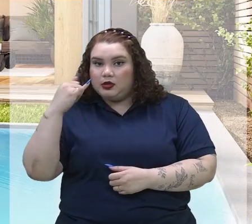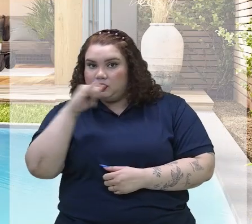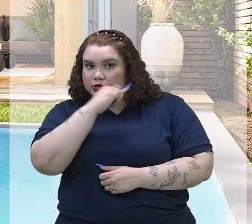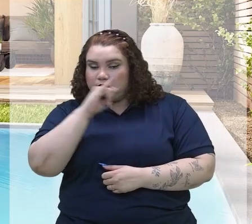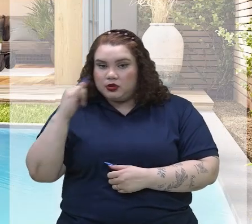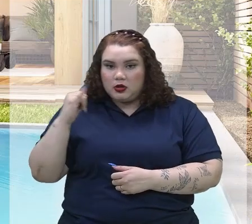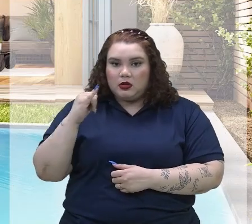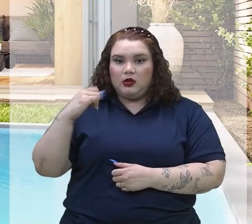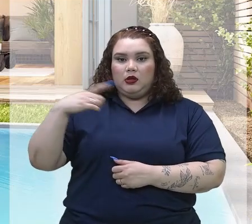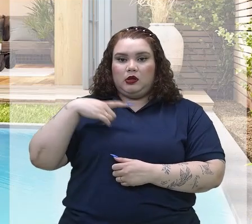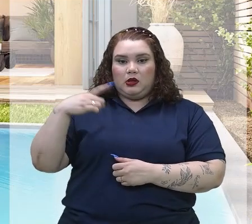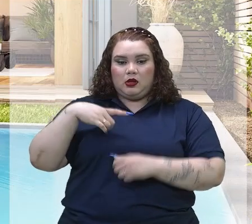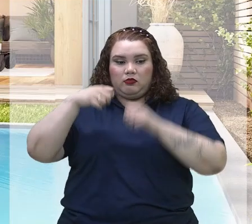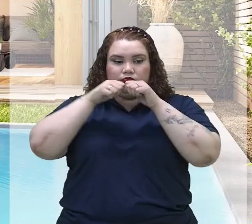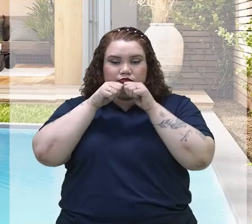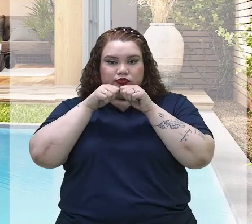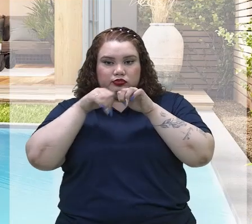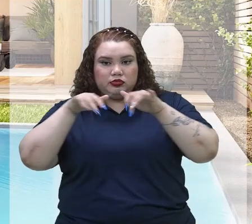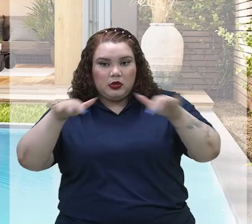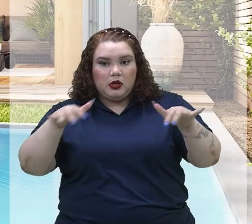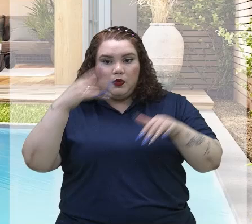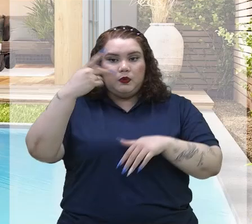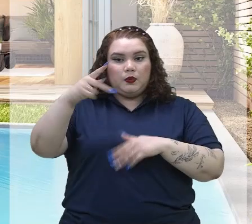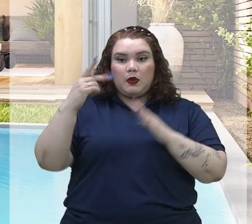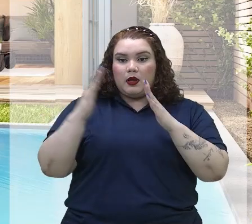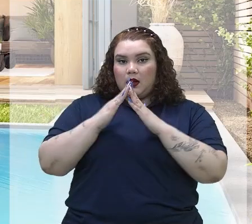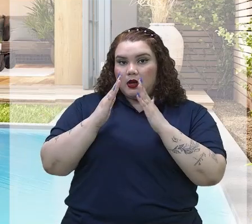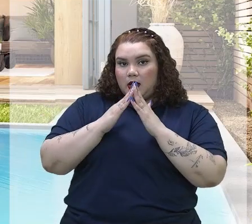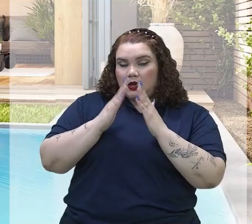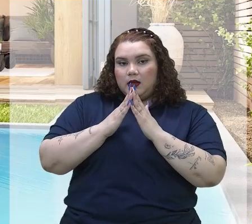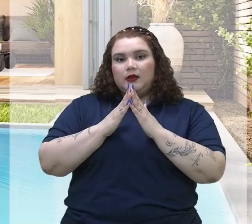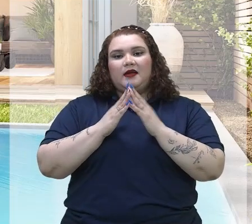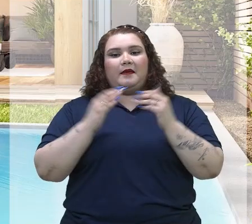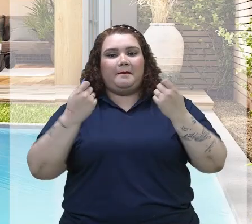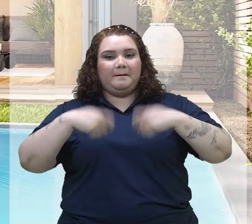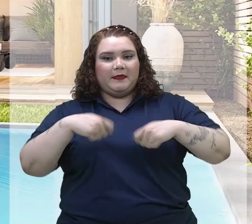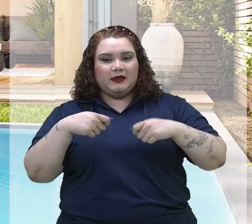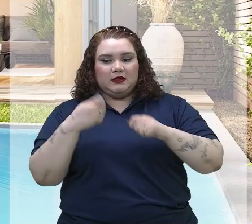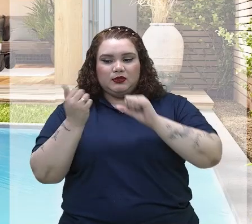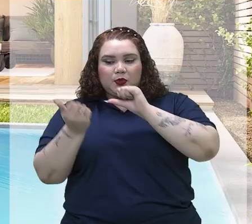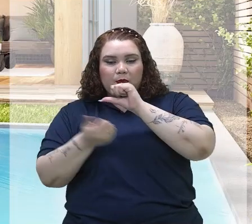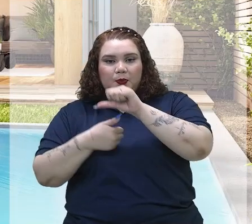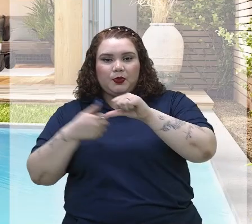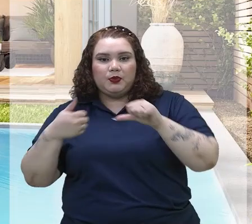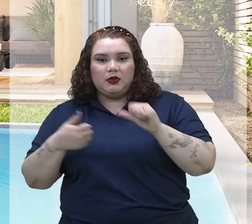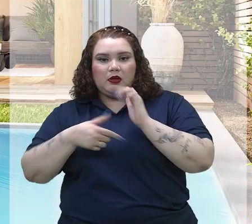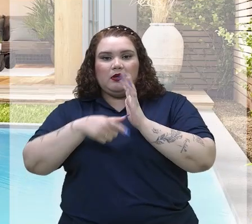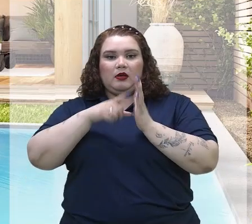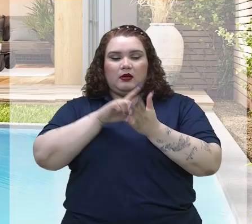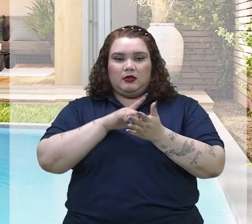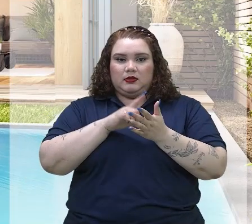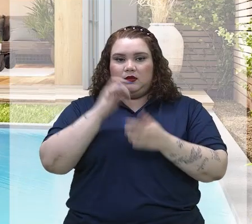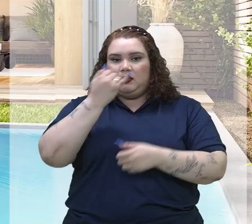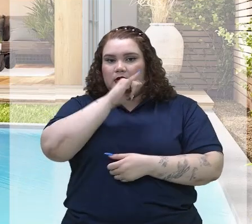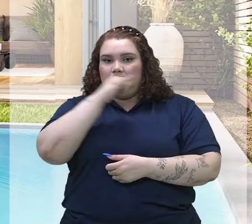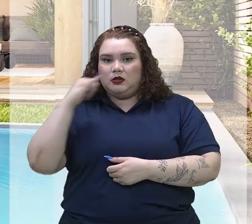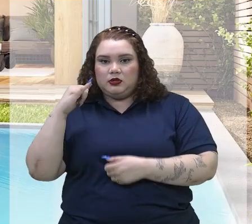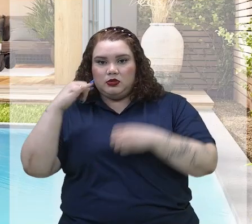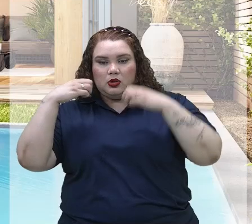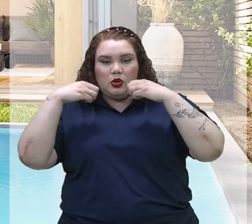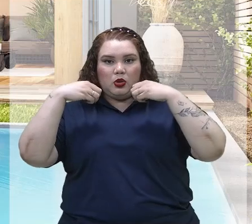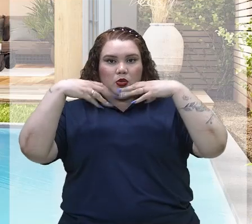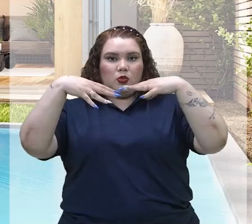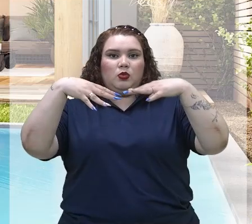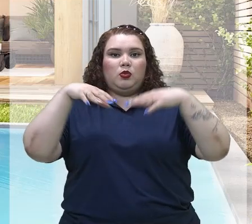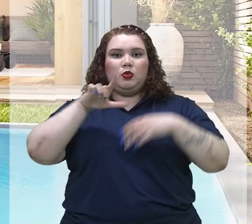que chega até a sua casa precisou ser convertida em energia luminosa,